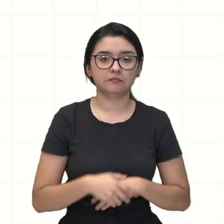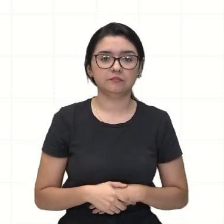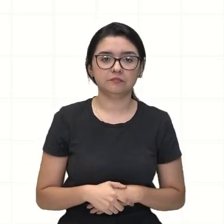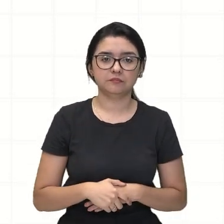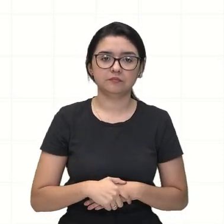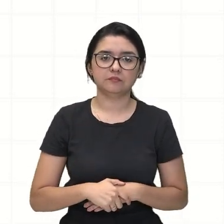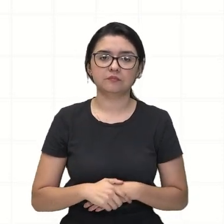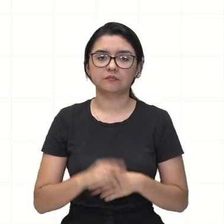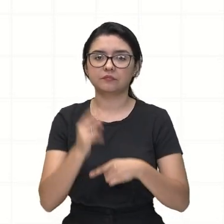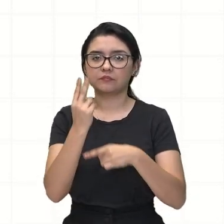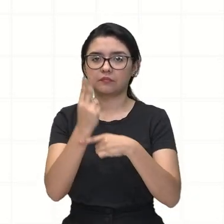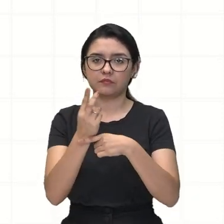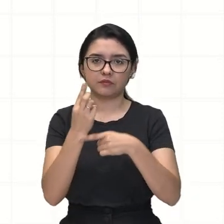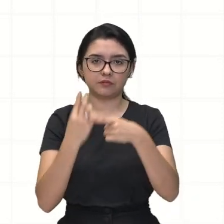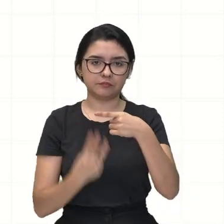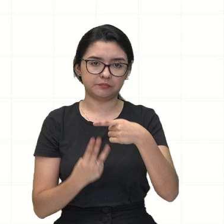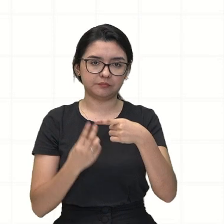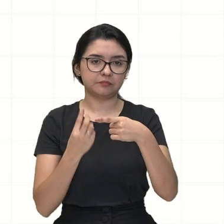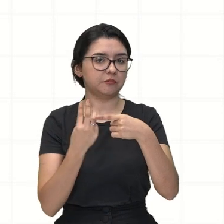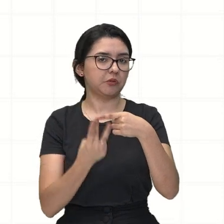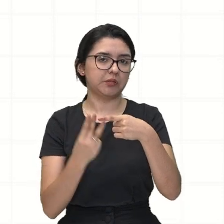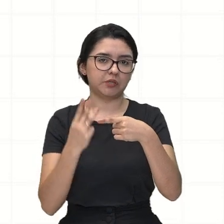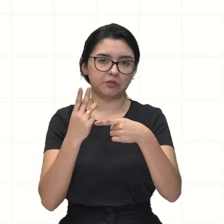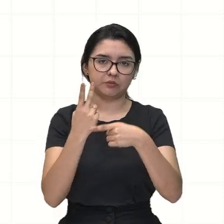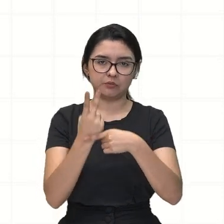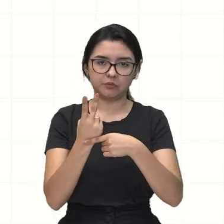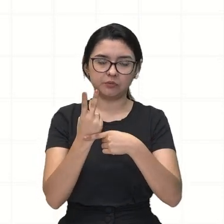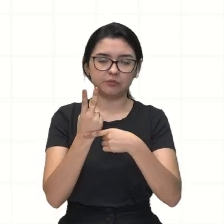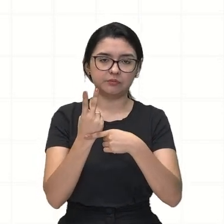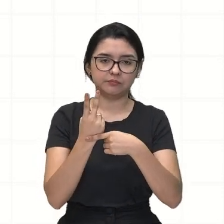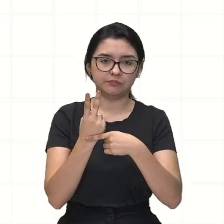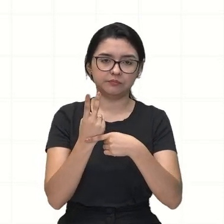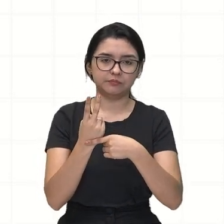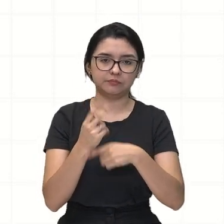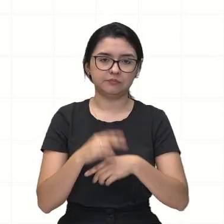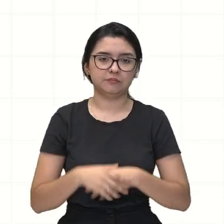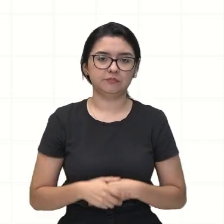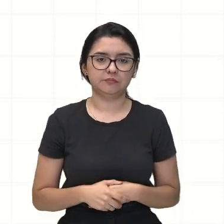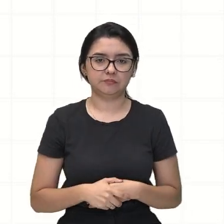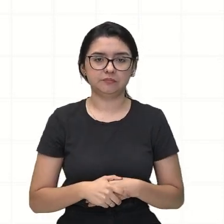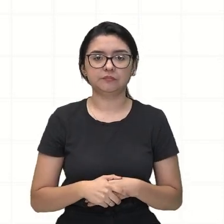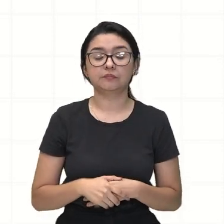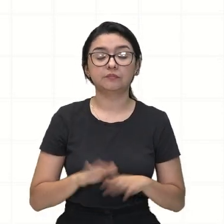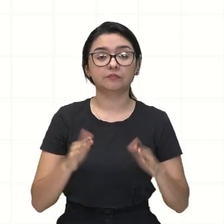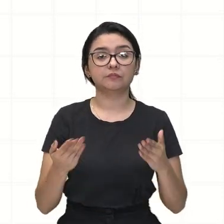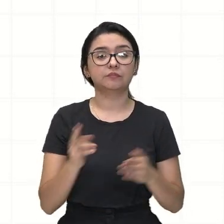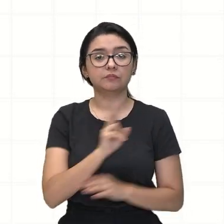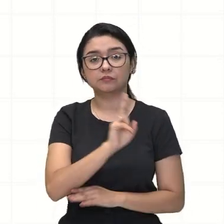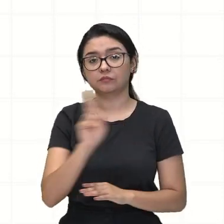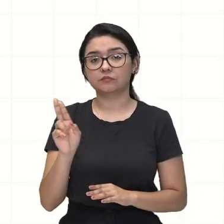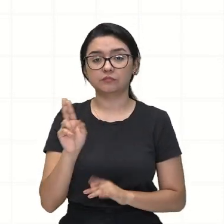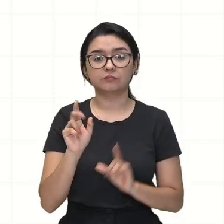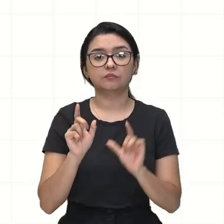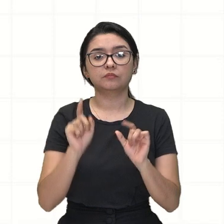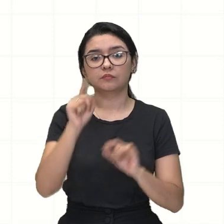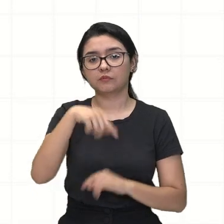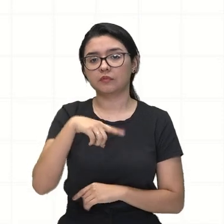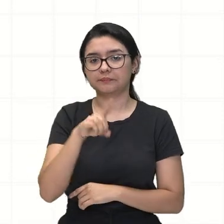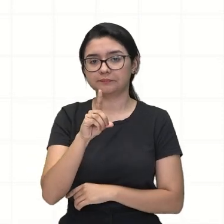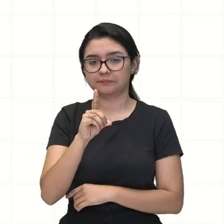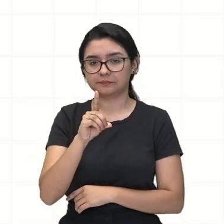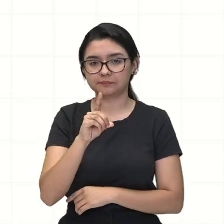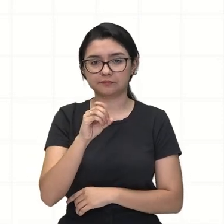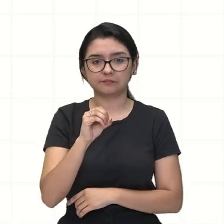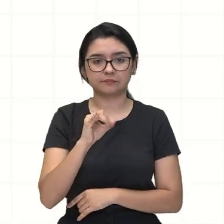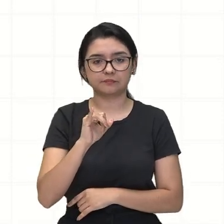3, pessoal, nós vamos falar 2, 3, tá bom? Vamos falar 2 terços. Marca bem aí, tá bom?